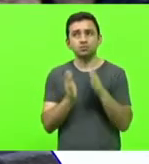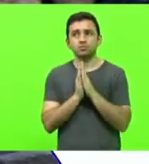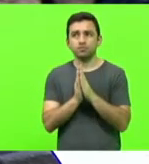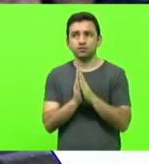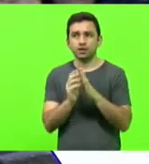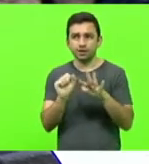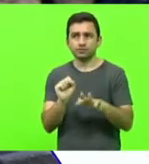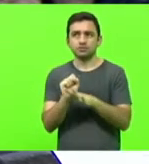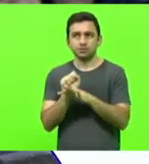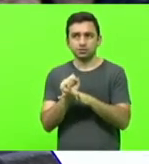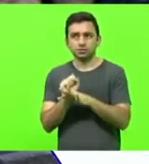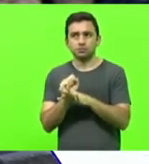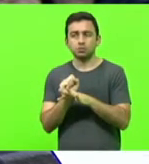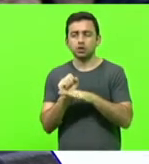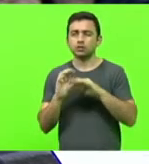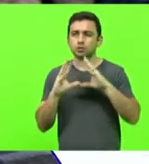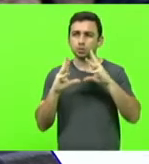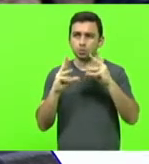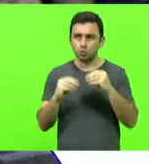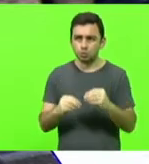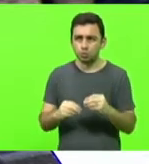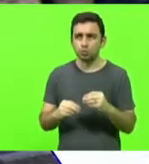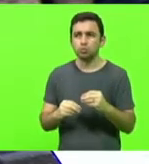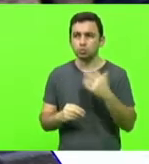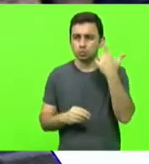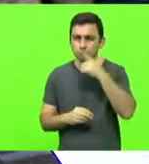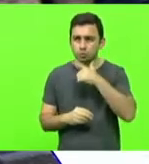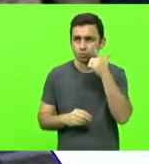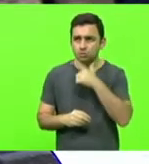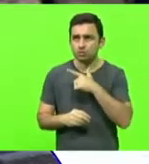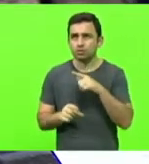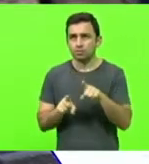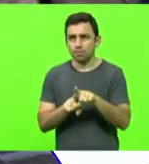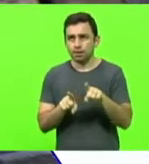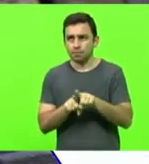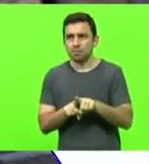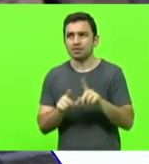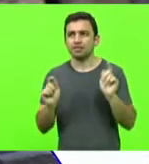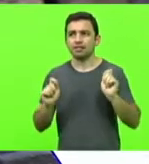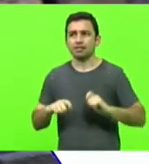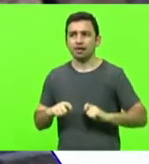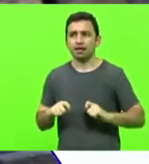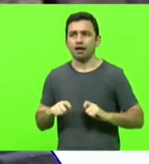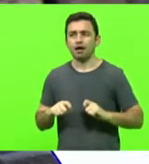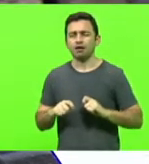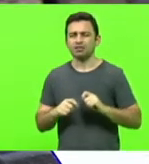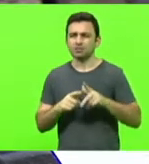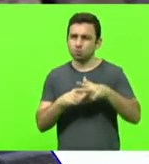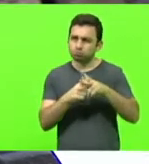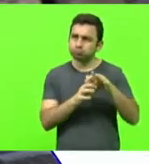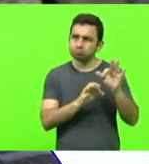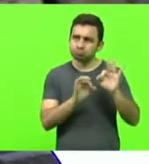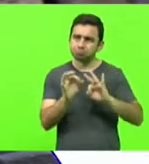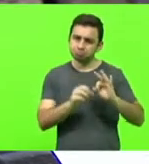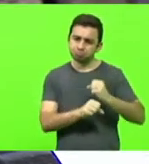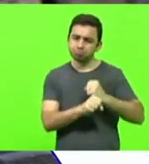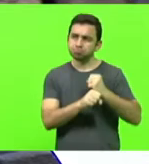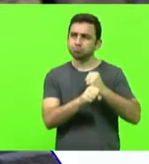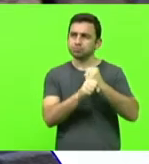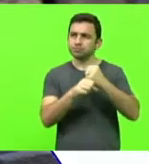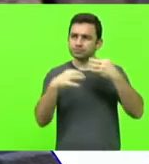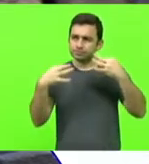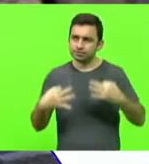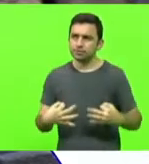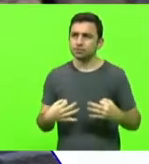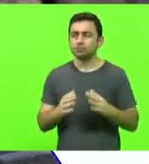a segurança das pessoas, dos catarinenses, para garantir que nós tenhamos a correta manutenção daquilo que nós construímos, eu